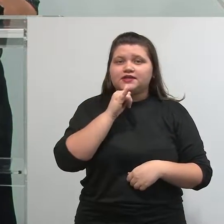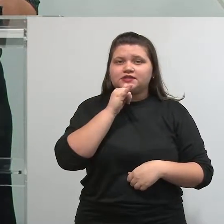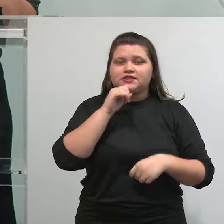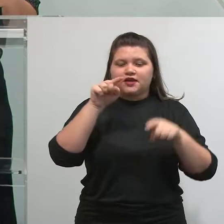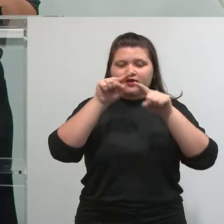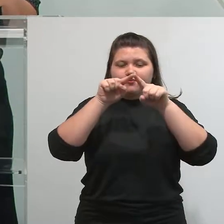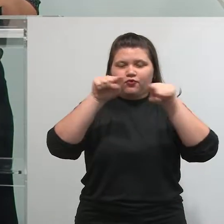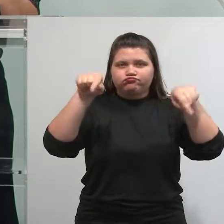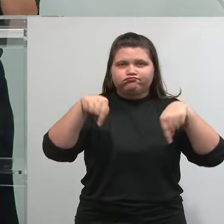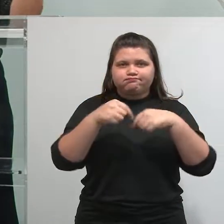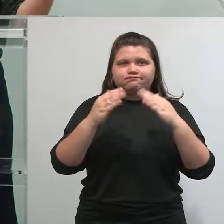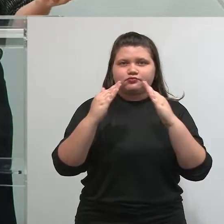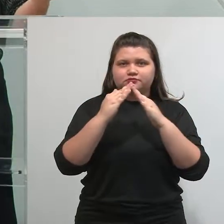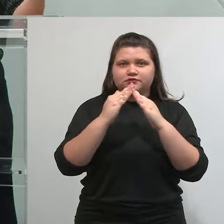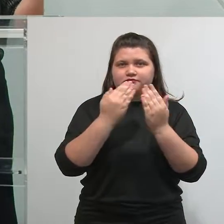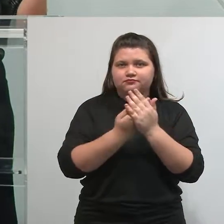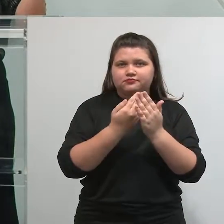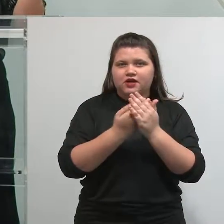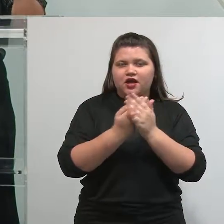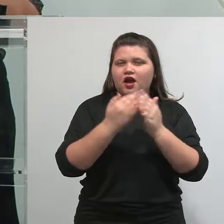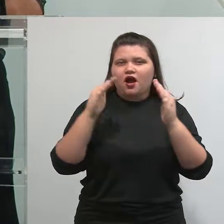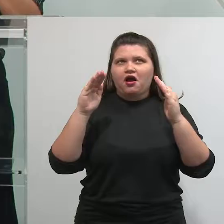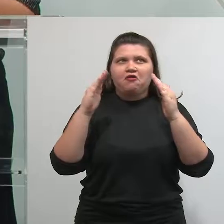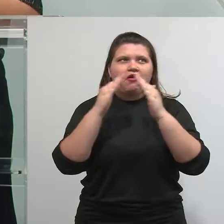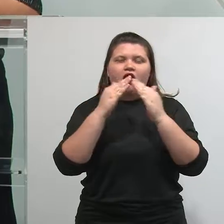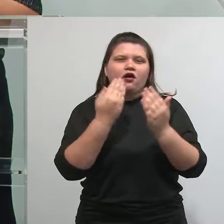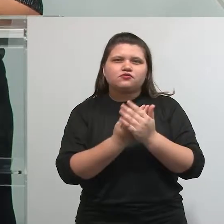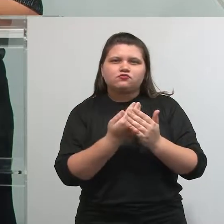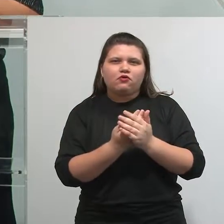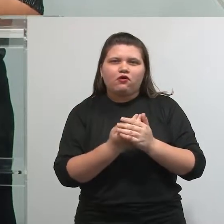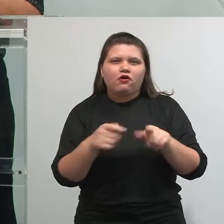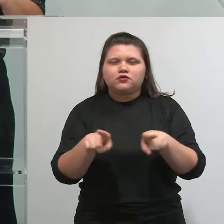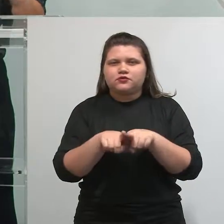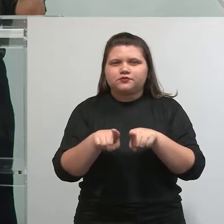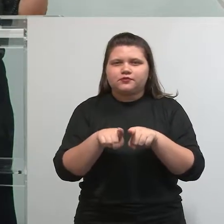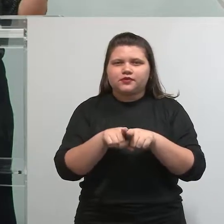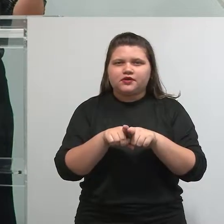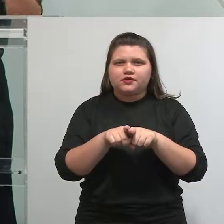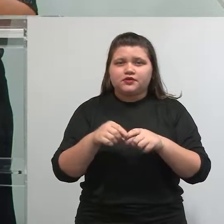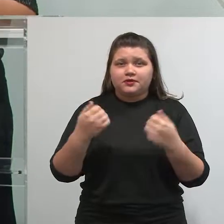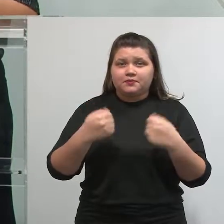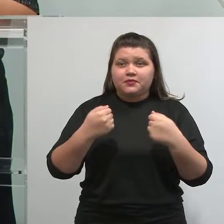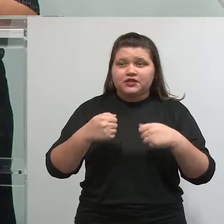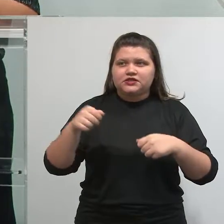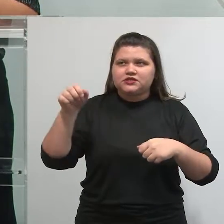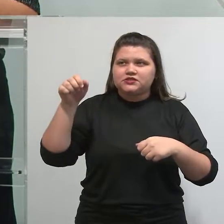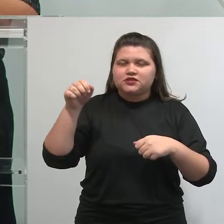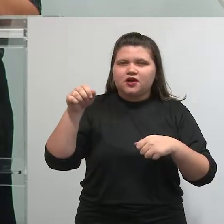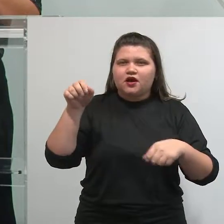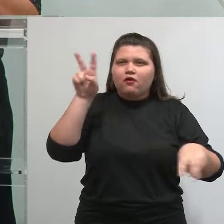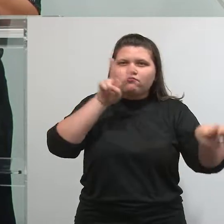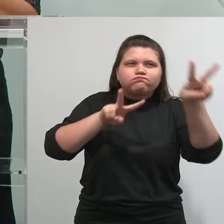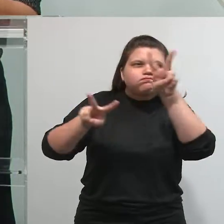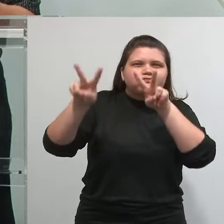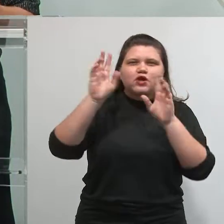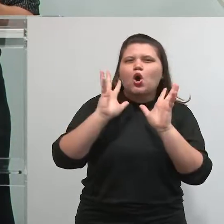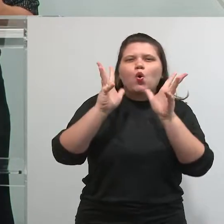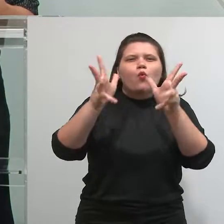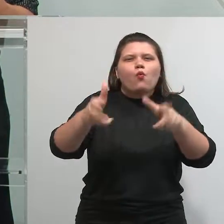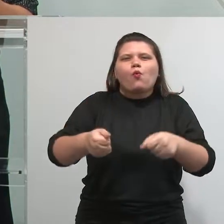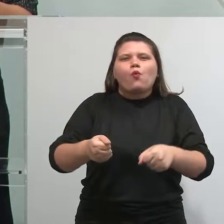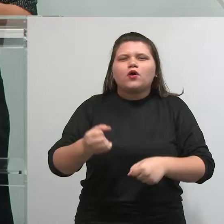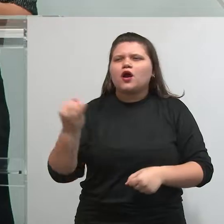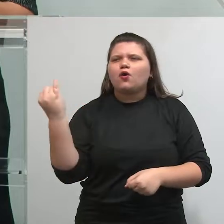aula, uma escola, você não vai observar só a sala de aula. Você tem que observar o todo, né? Quantas